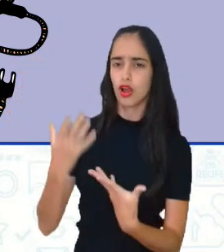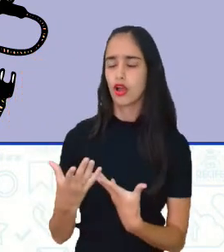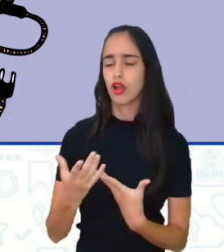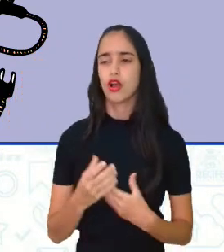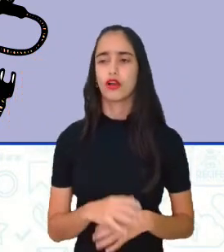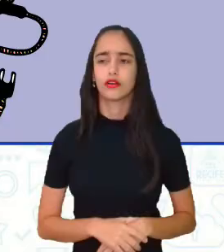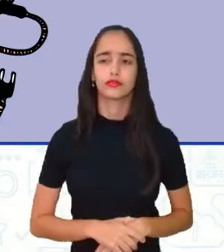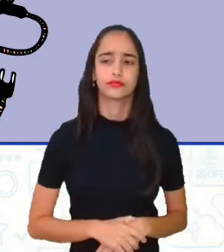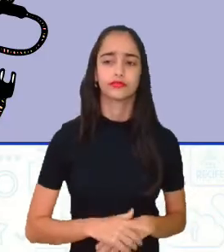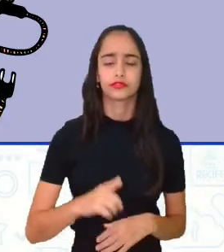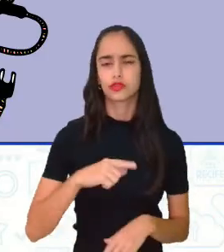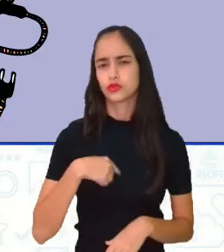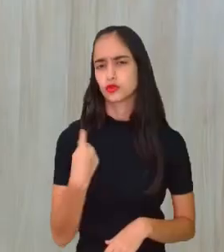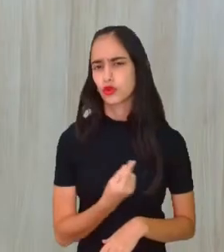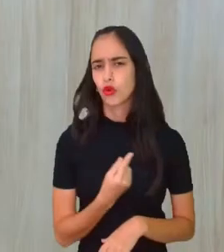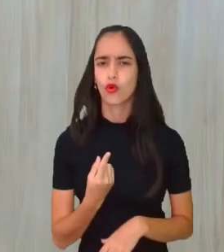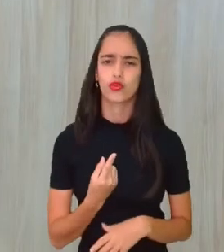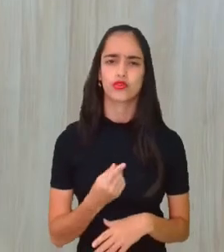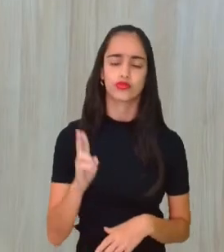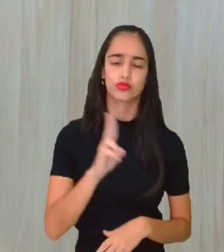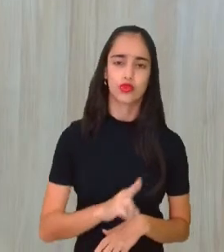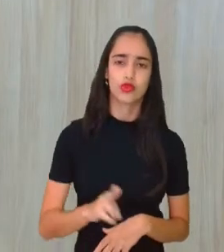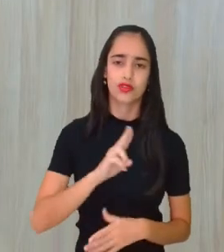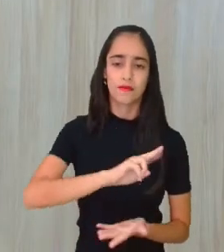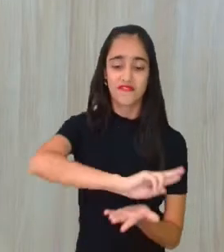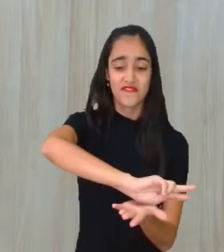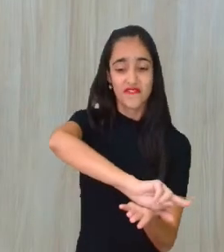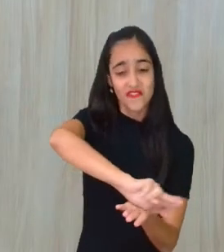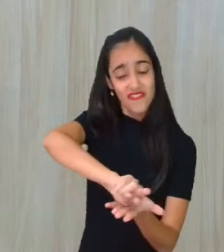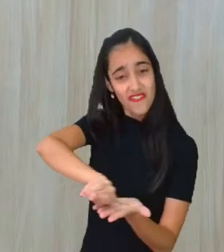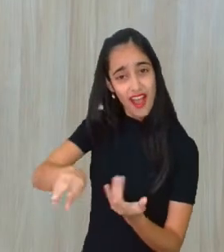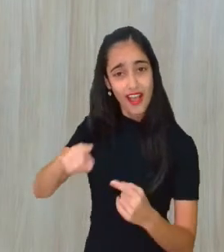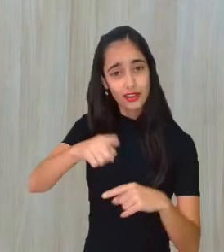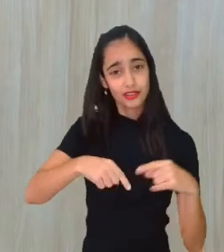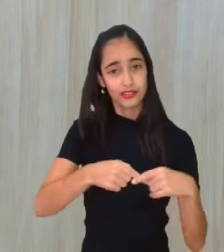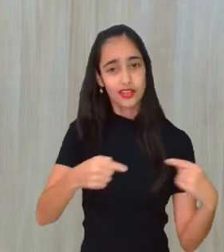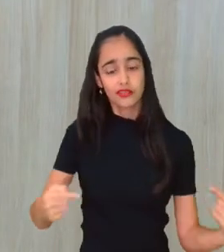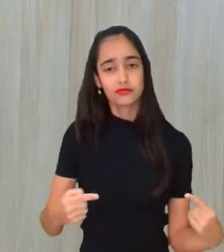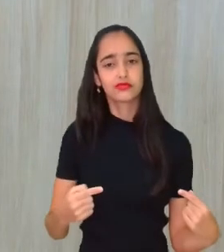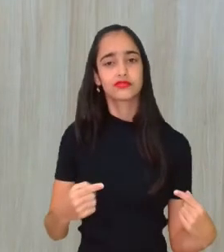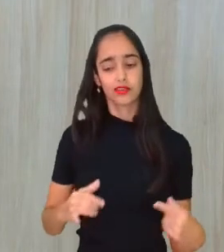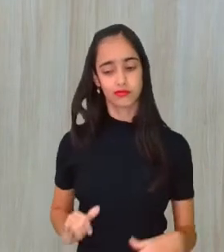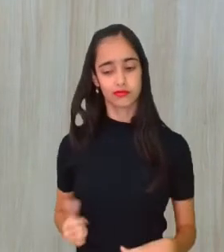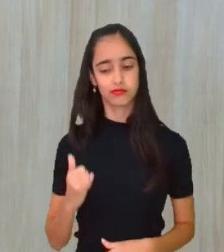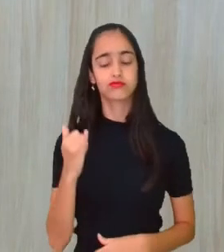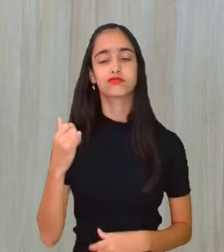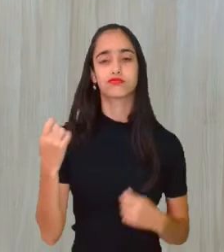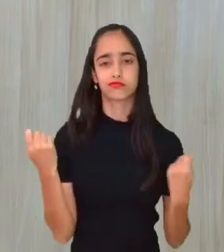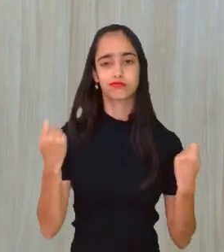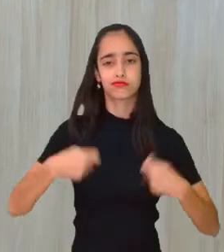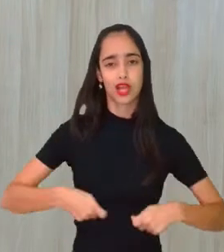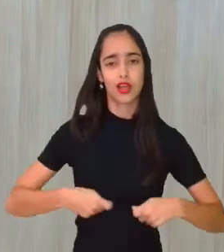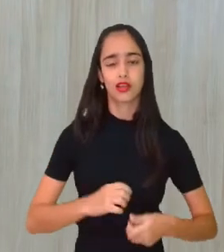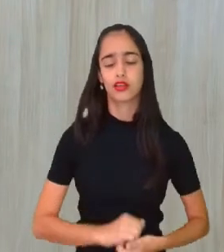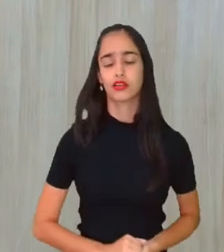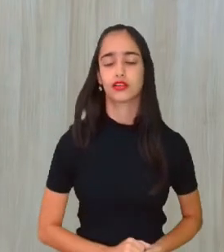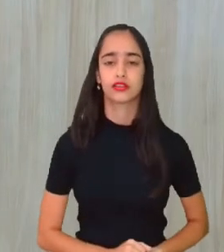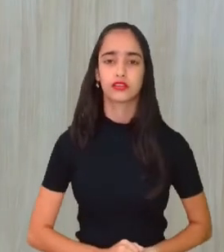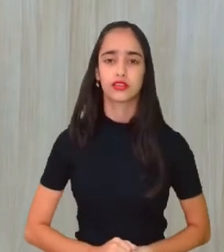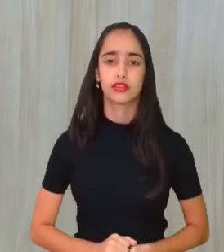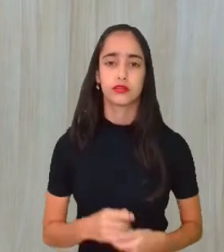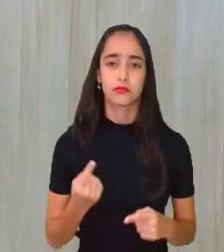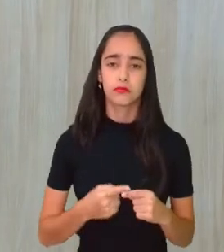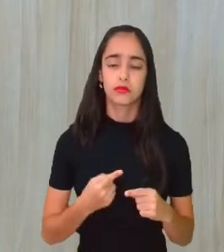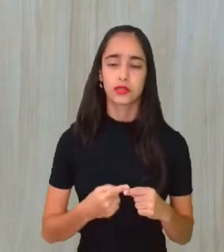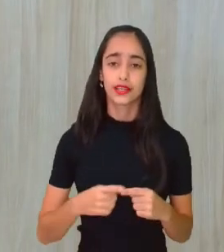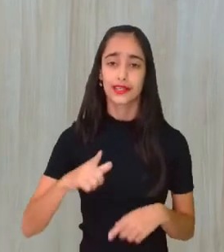vários aparelhos elétricos que possuem os resistores, porque eles têm a capacidade, né, de transformar